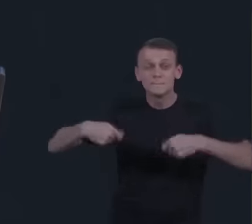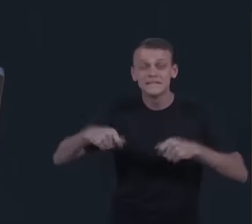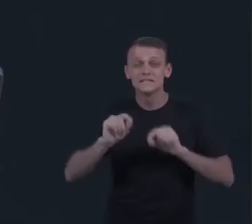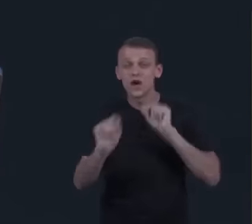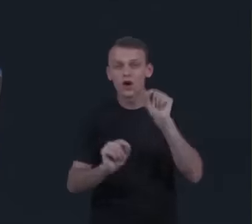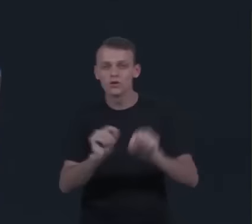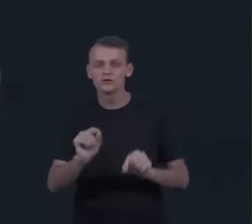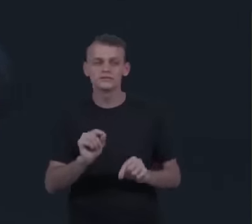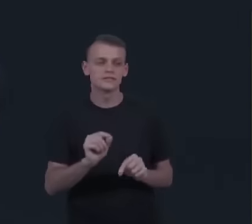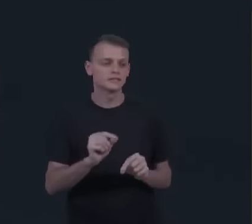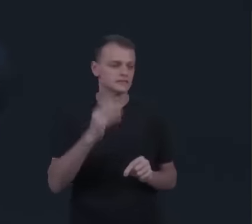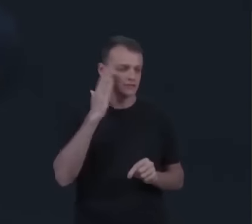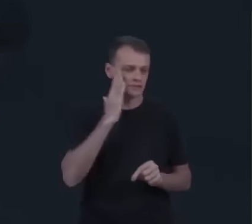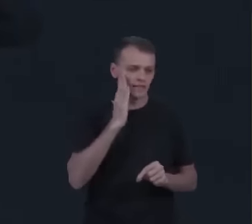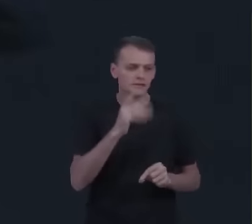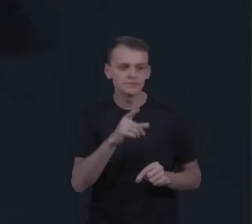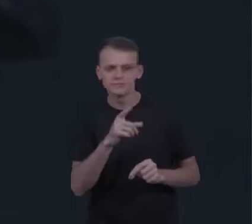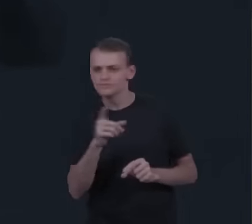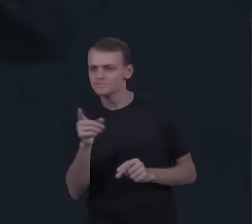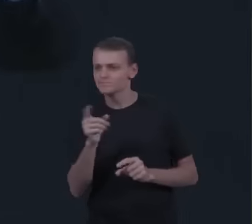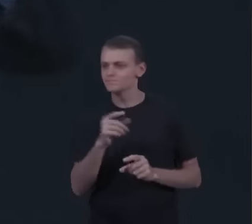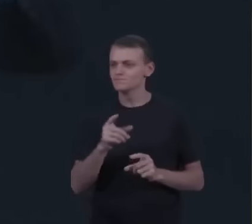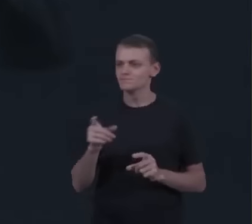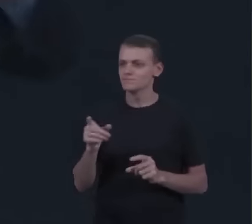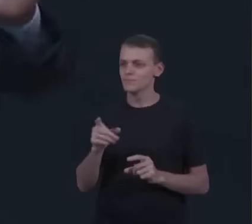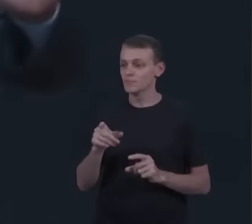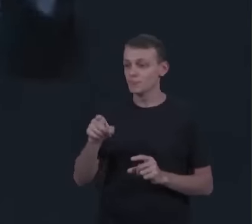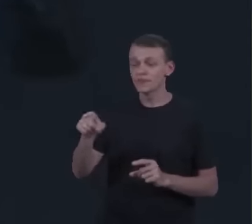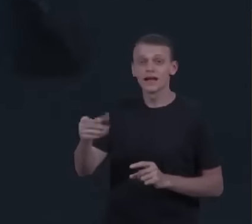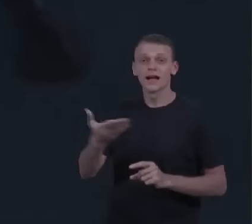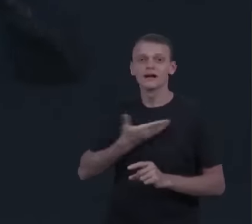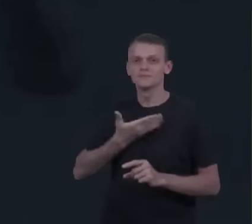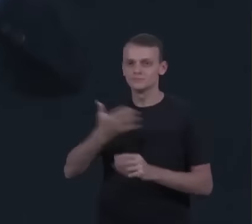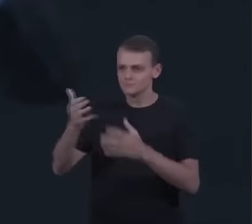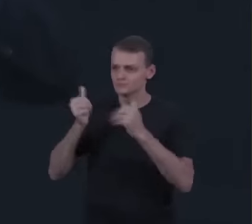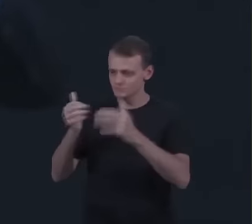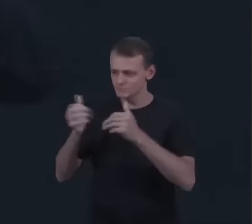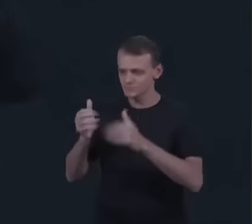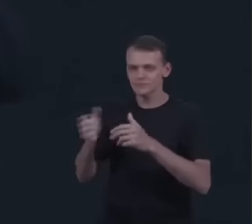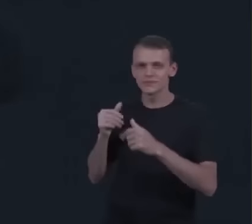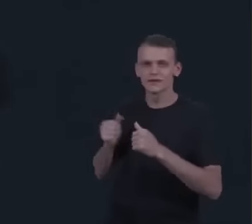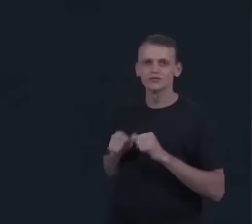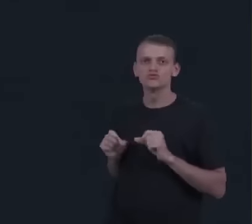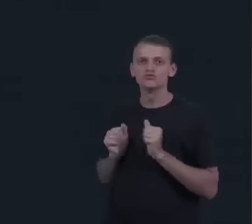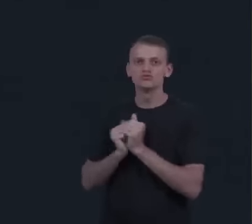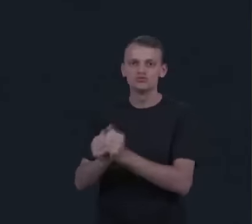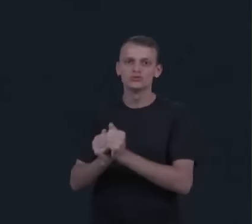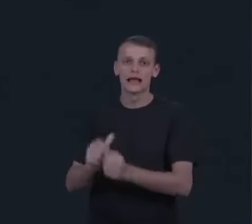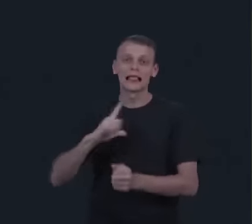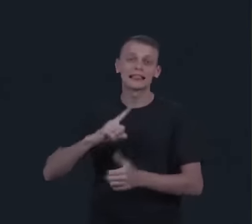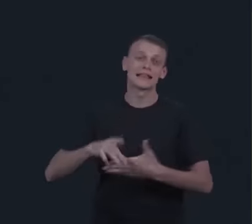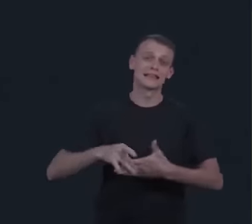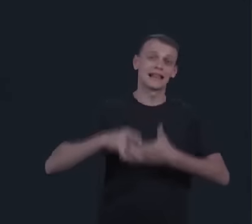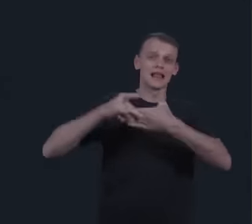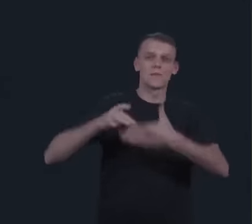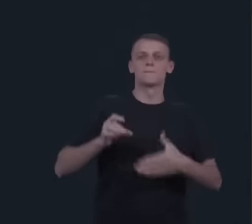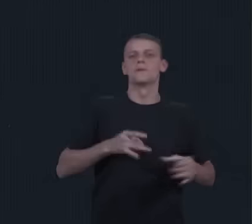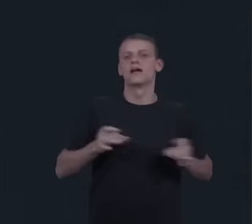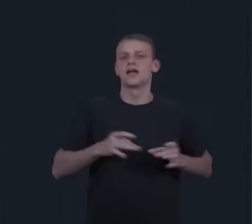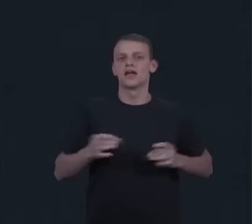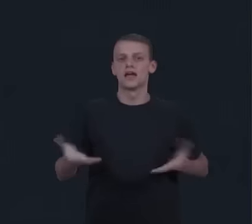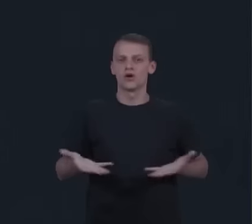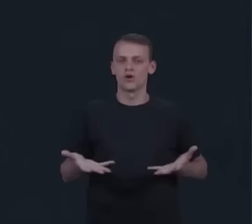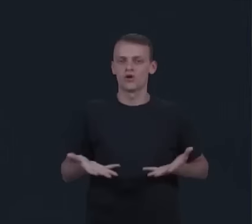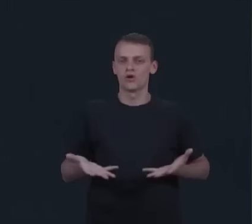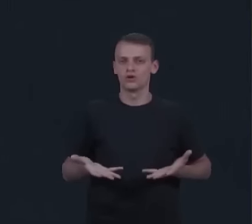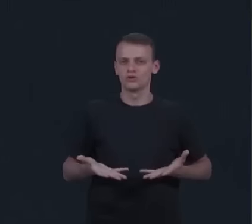Certifique-se de que você está realmente alinhado com a frequência correta dos fatos, porque há muitos líderes hoje com medo.